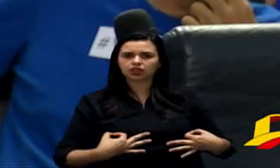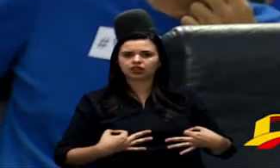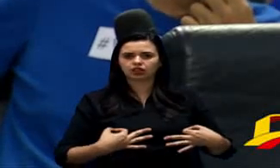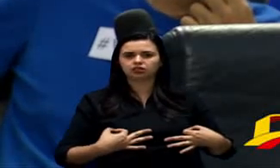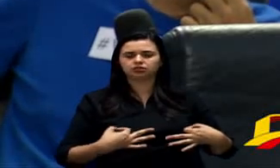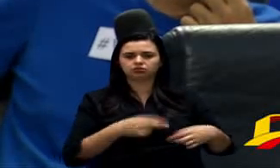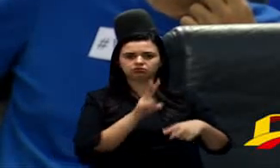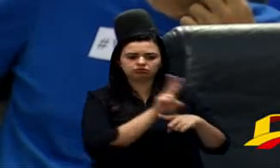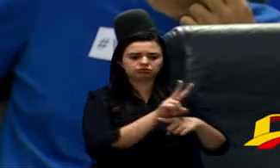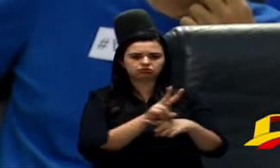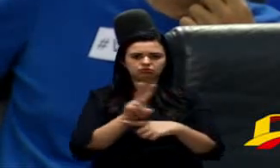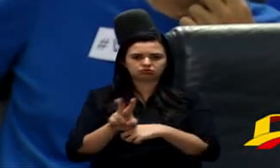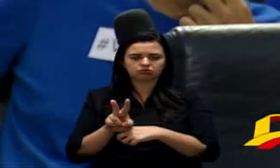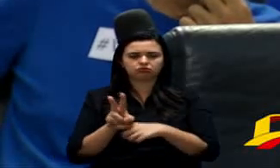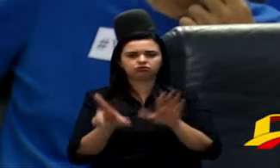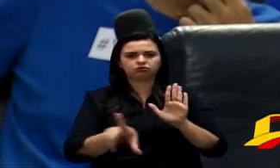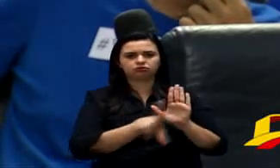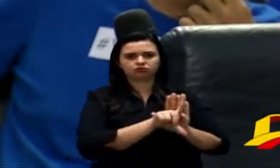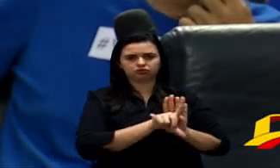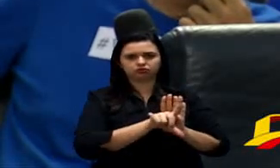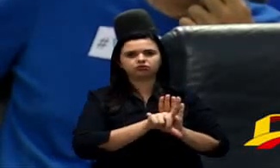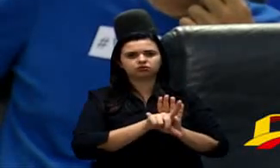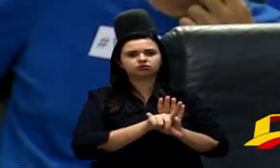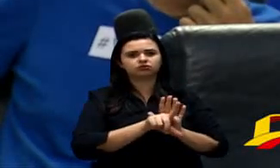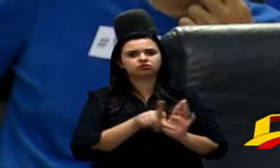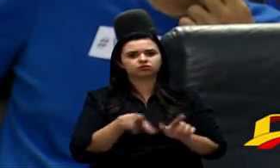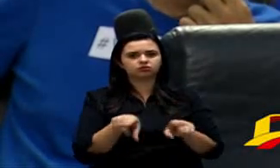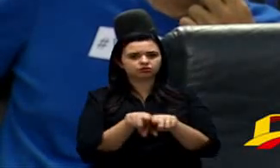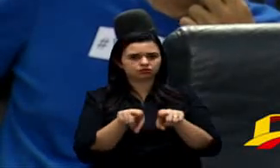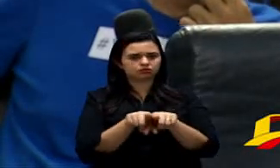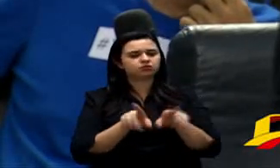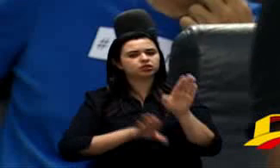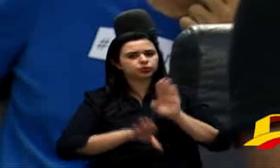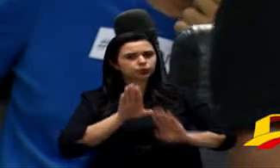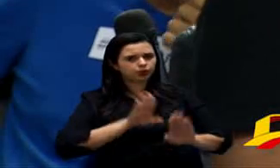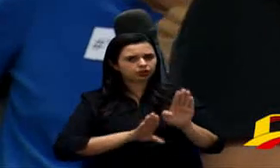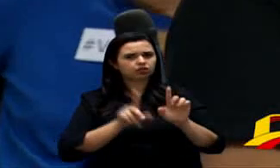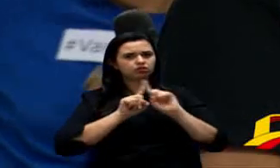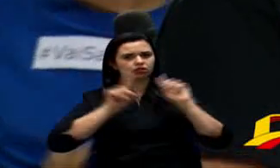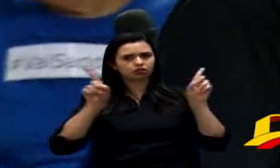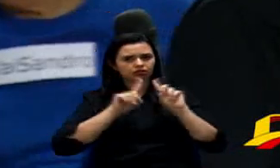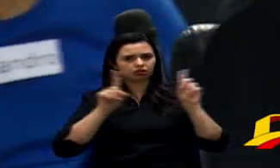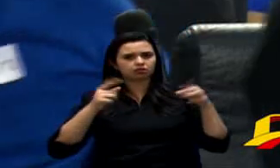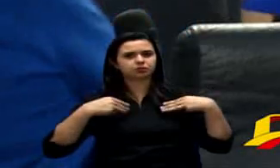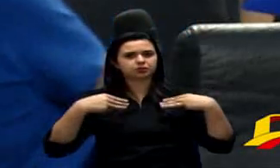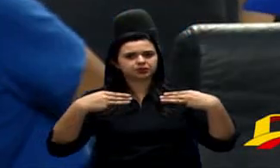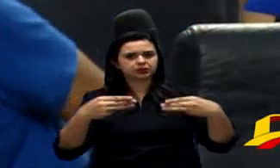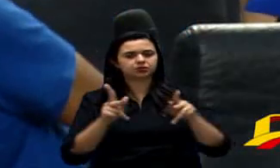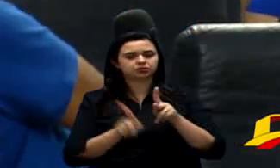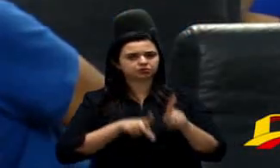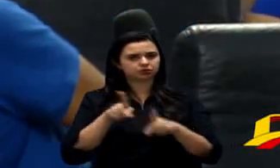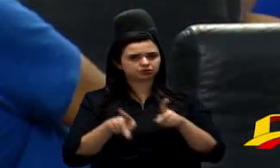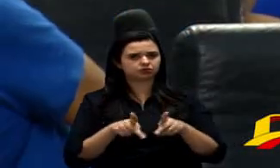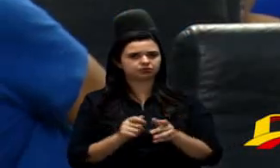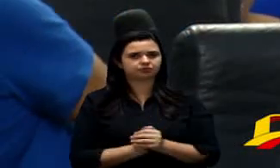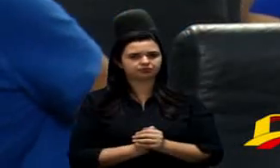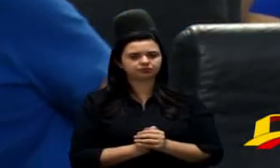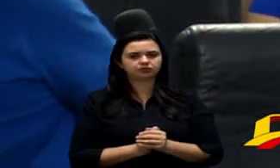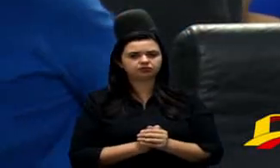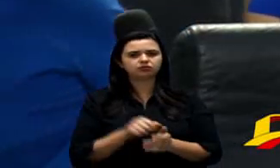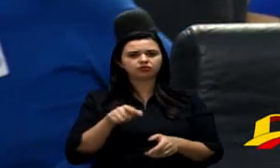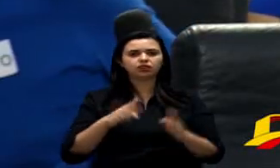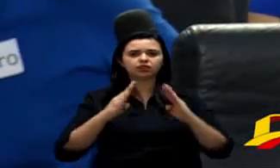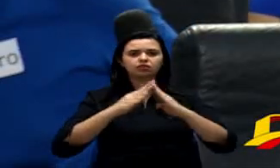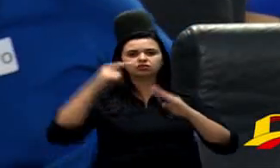lei. Então, a gente tem que tomar cuidado também quando fala do Ministério Público, né? E o santuário